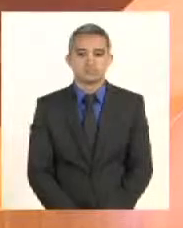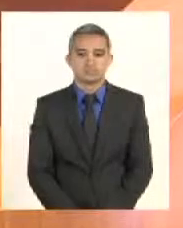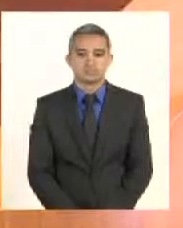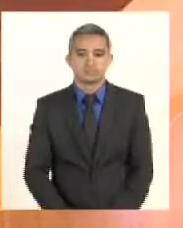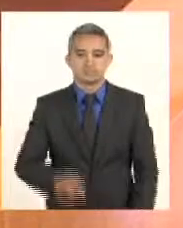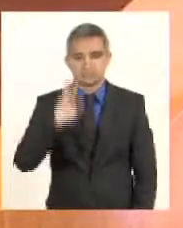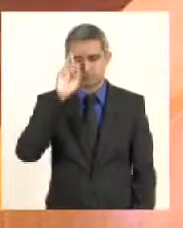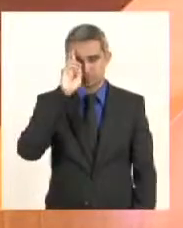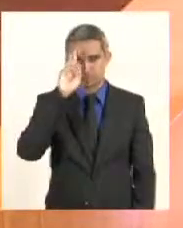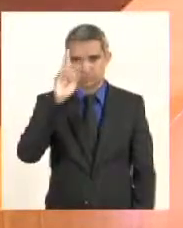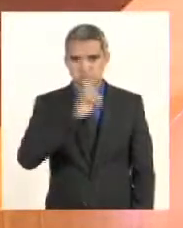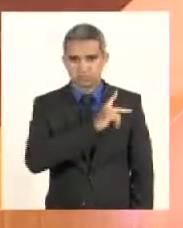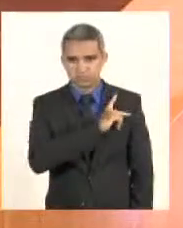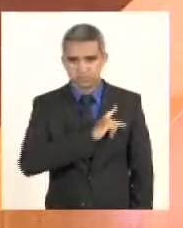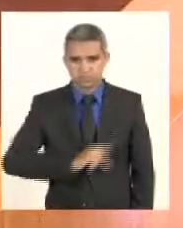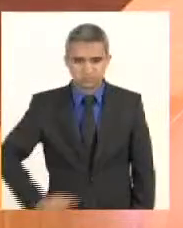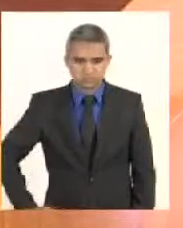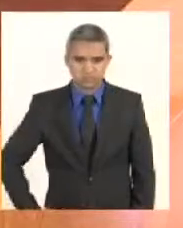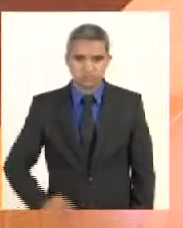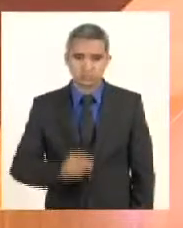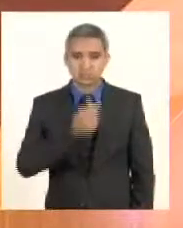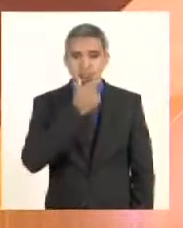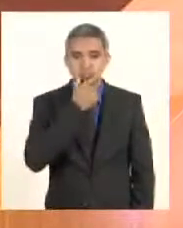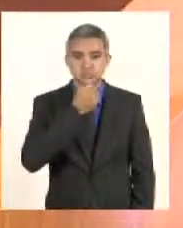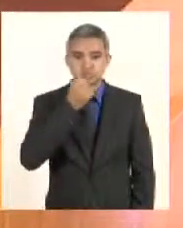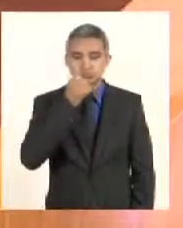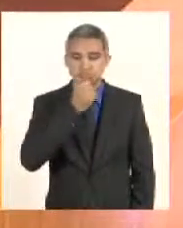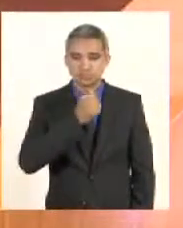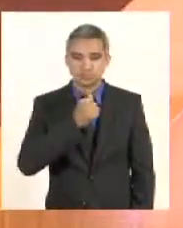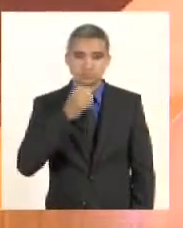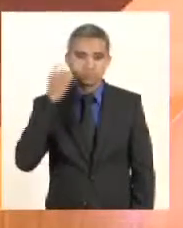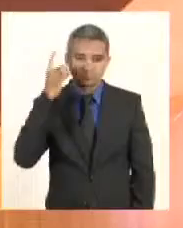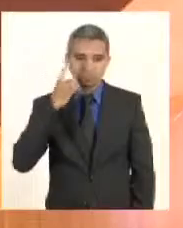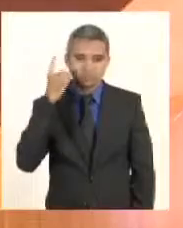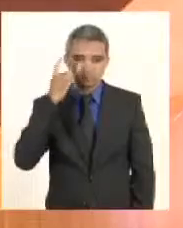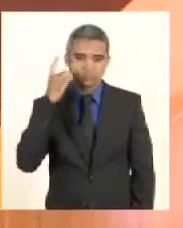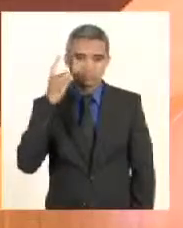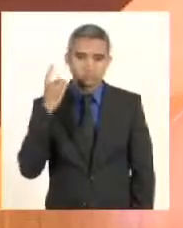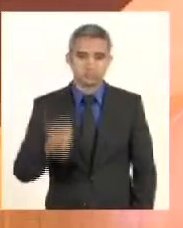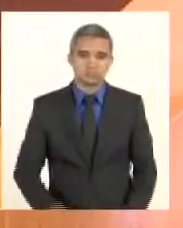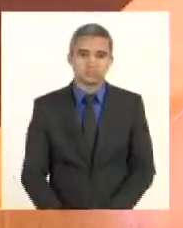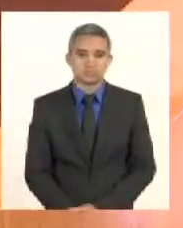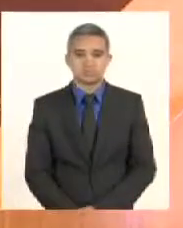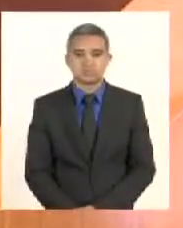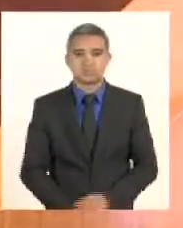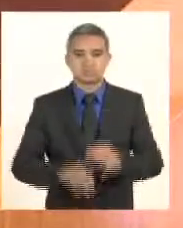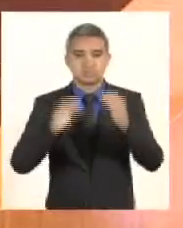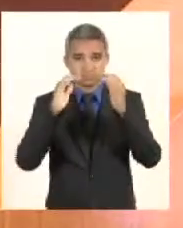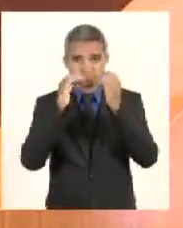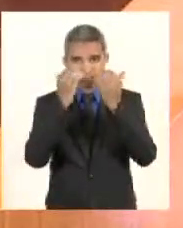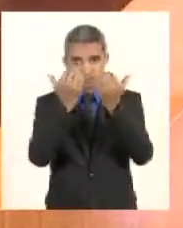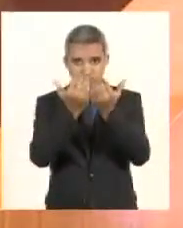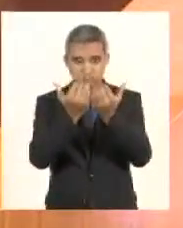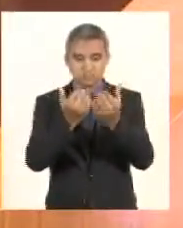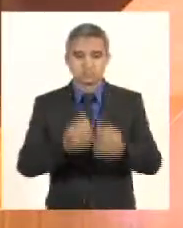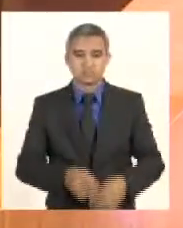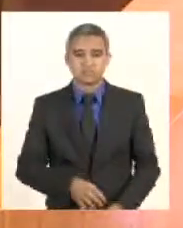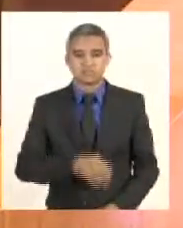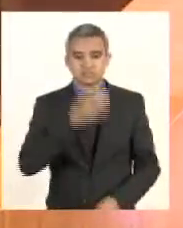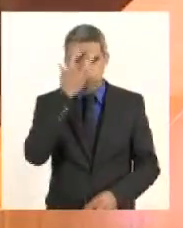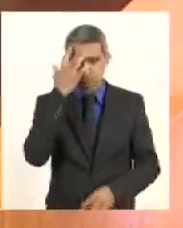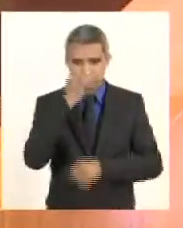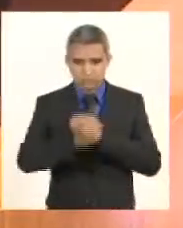Senhor presidente, senhoras e senhores deputados, galeria,